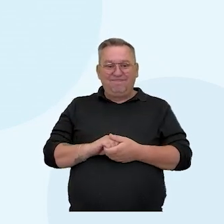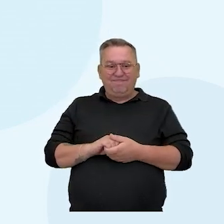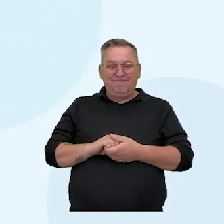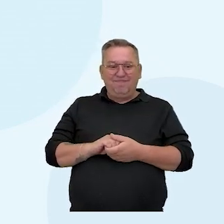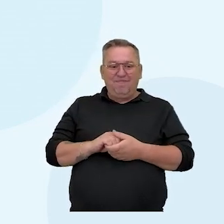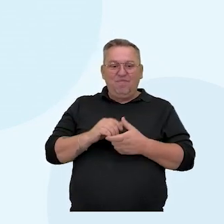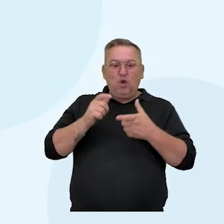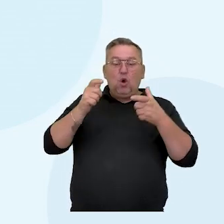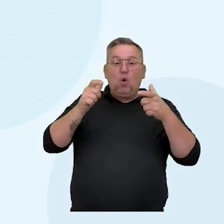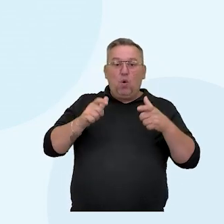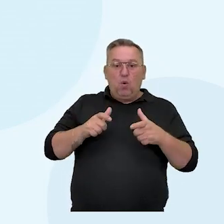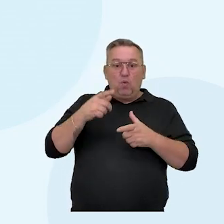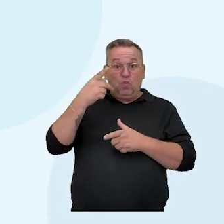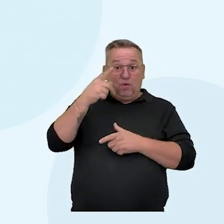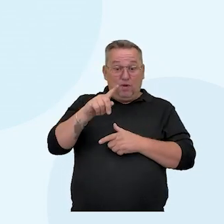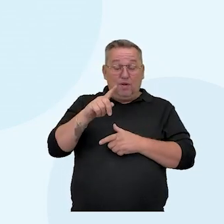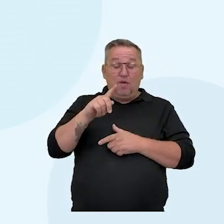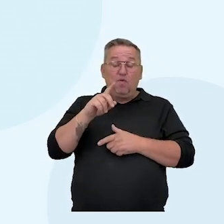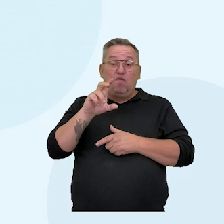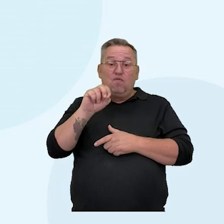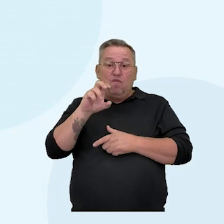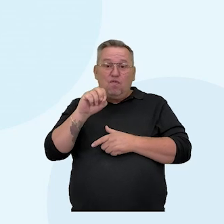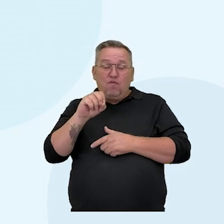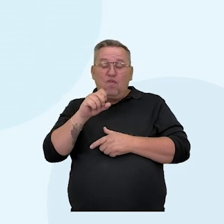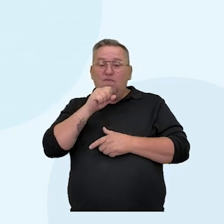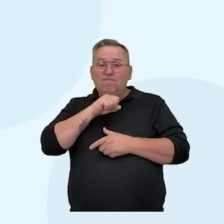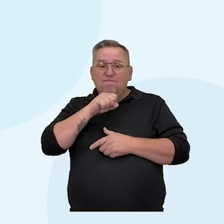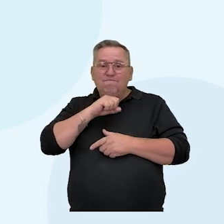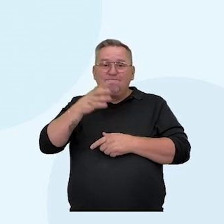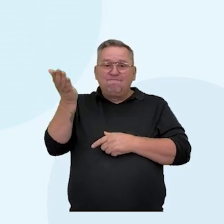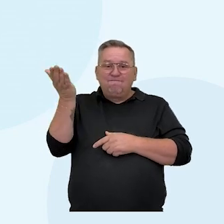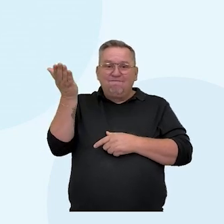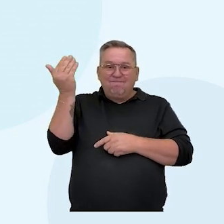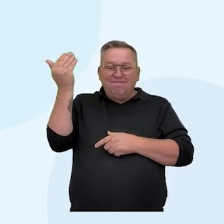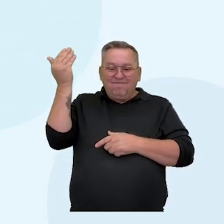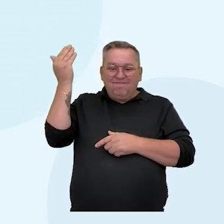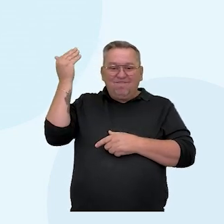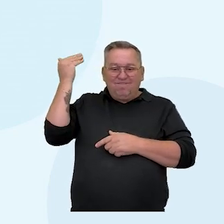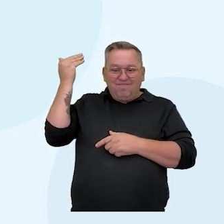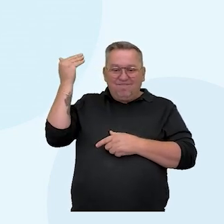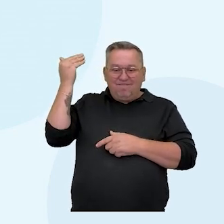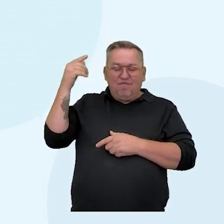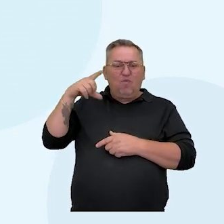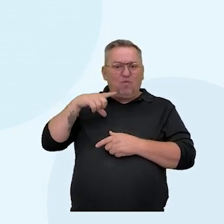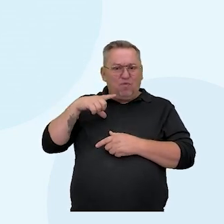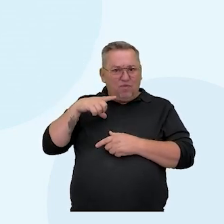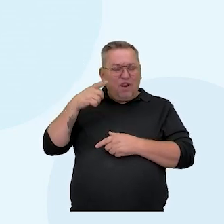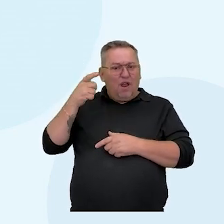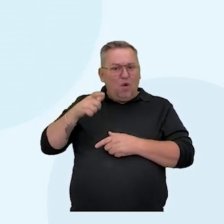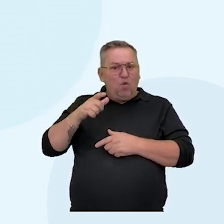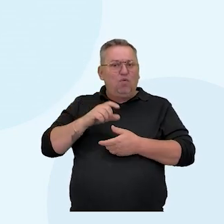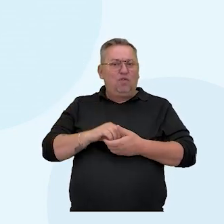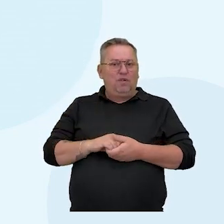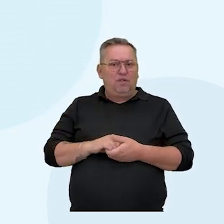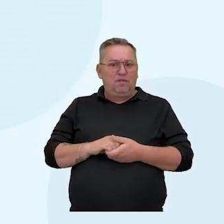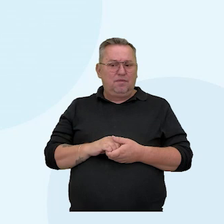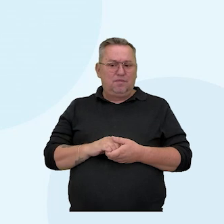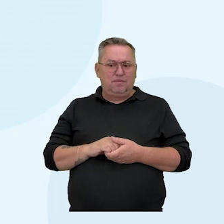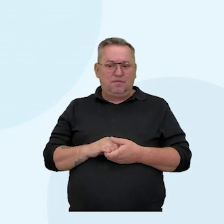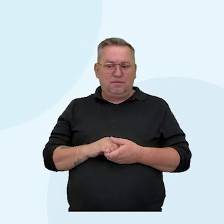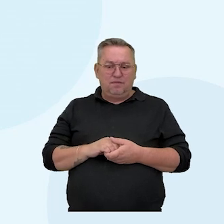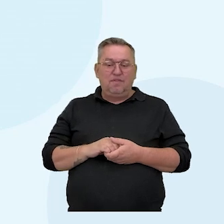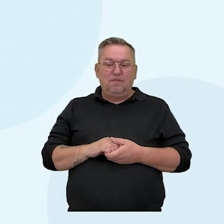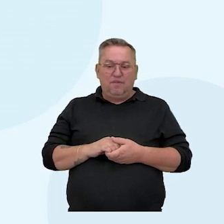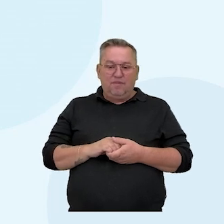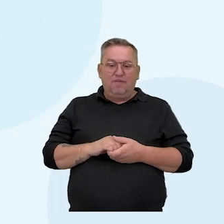os seus bisavós, tataravós, os seus avós, a sua família veio? Então, esse from aqui é de, né?